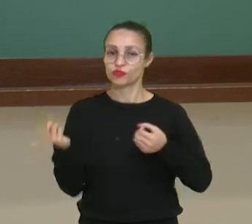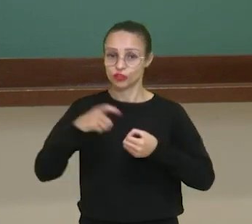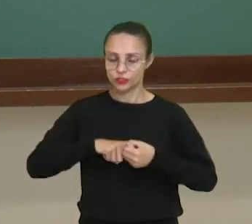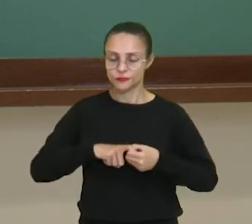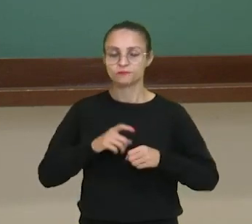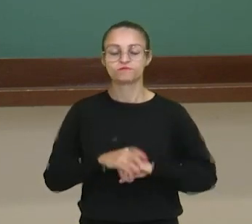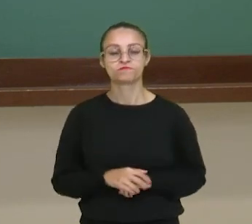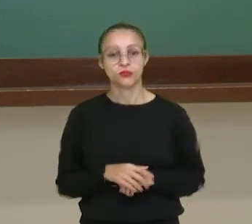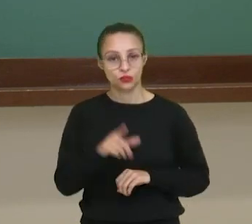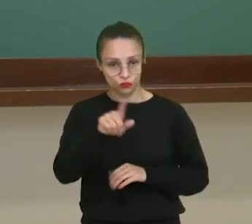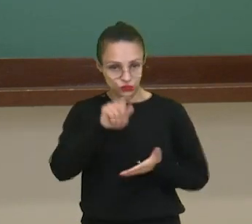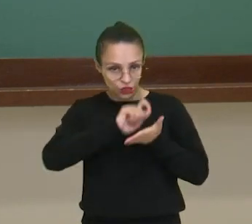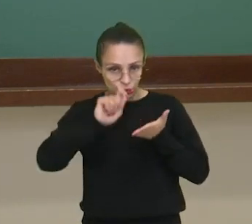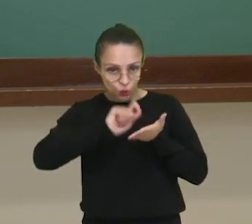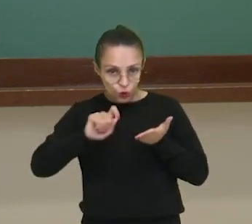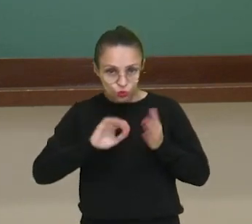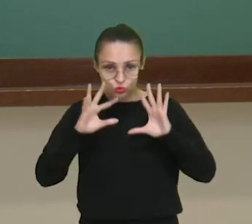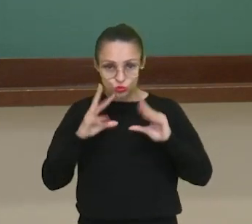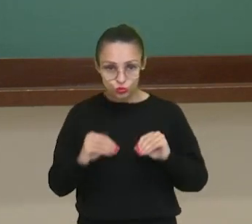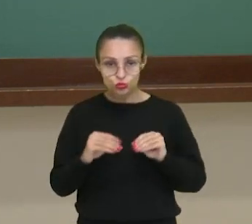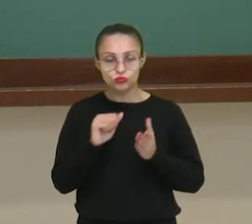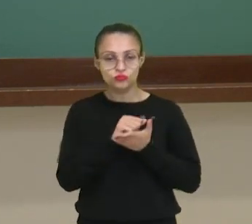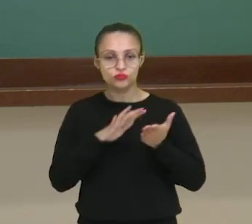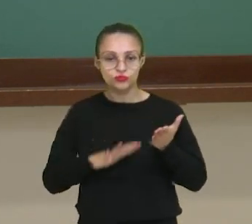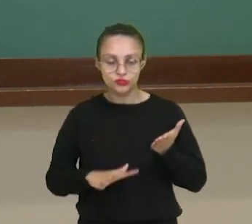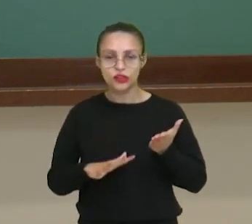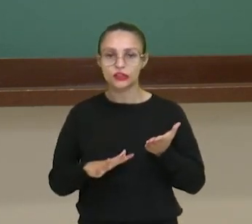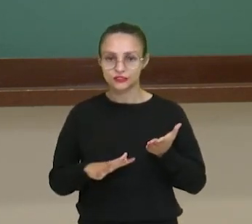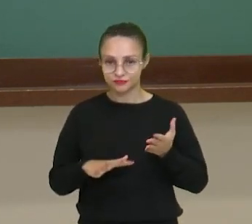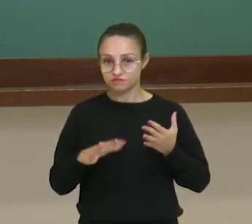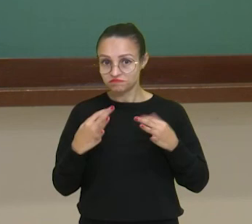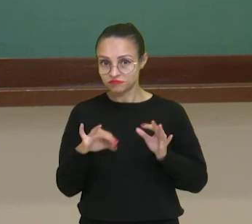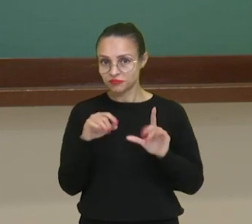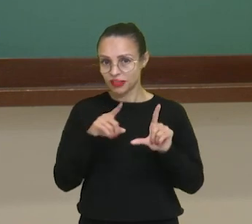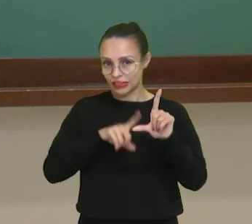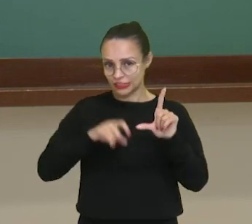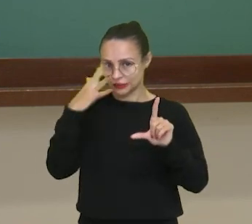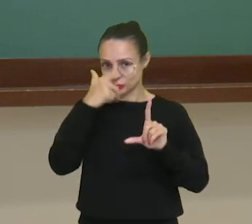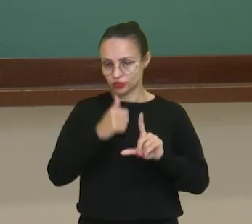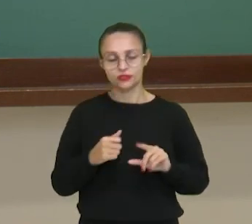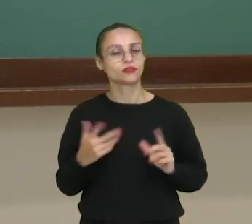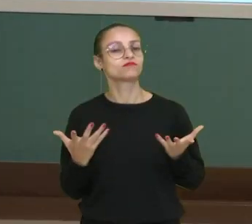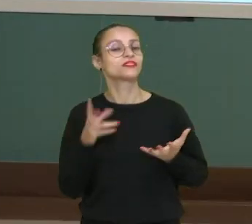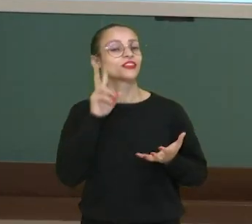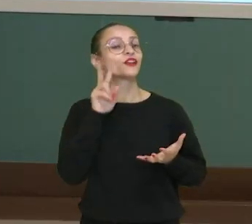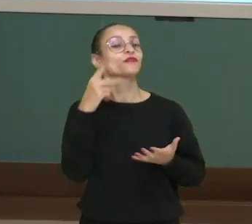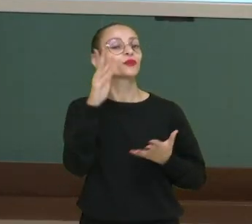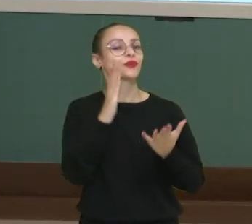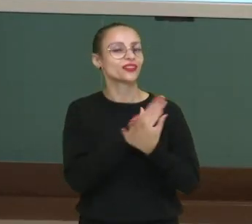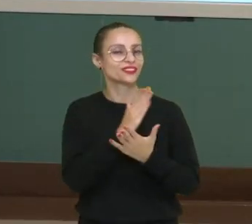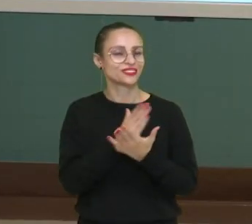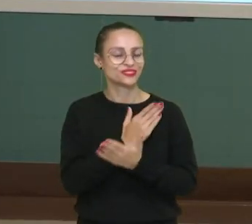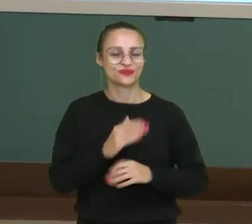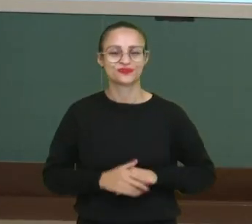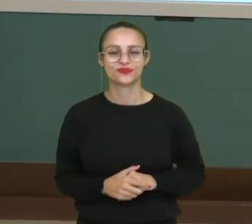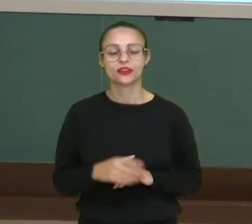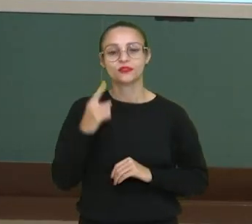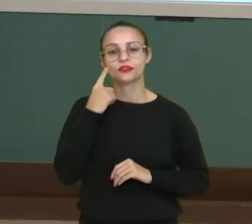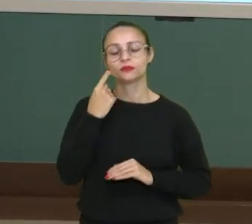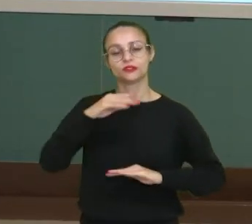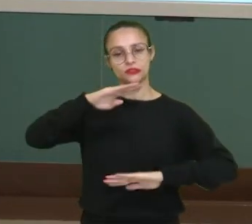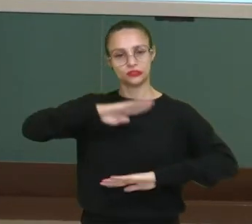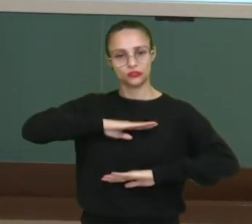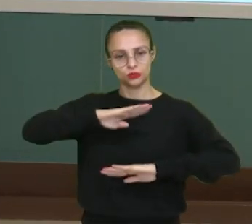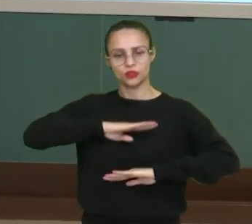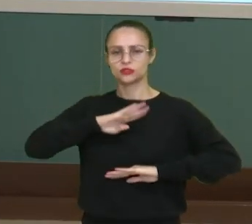Retornamos. Anotou no seu caderno essa atividade? Com a letra bem caprichada? Ah, eu quero ver esse caderno. Então vamos ver essas situações